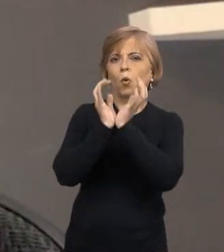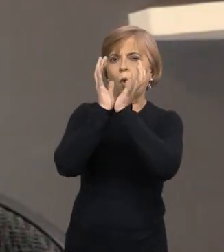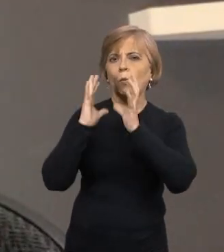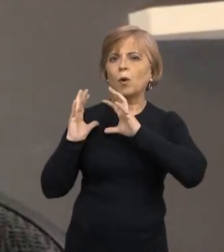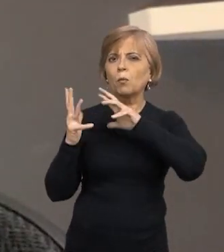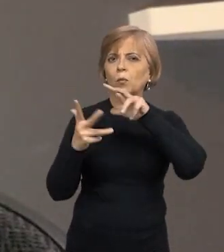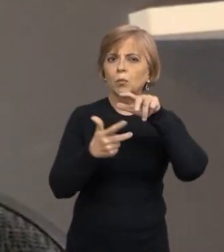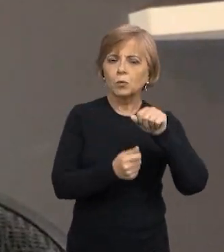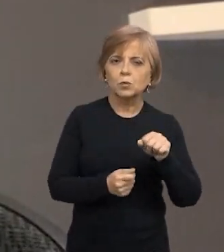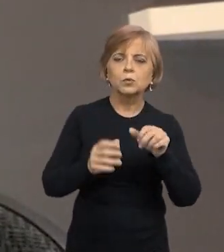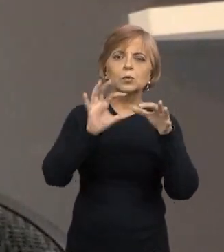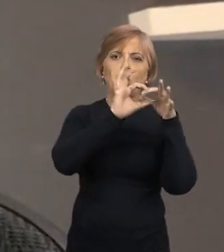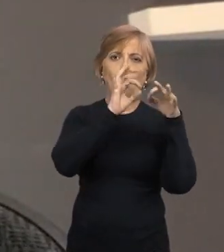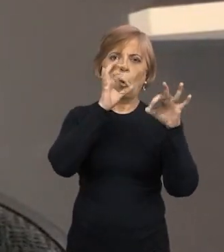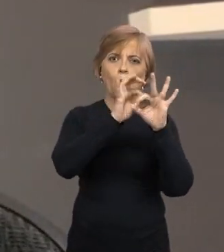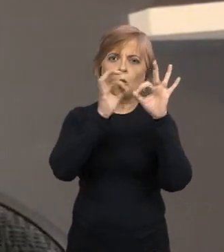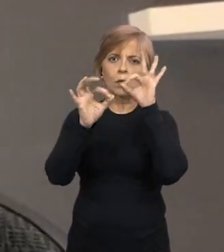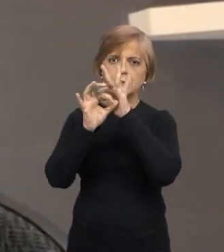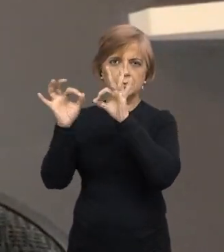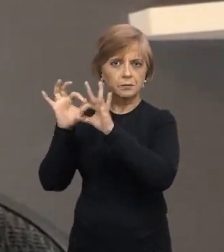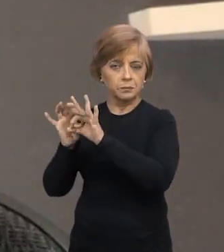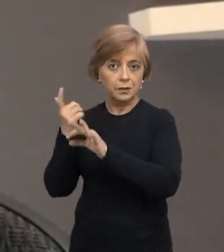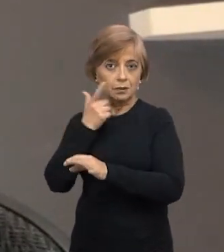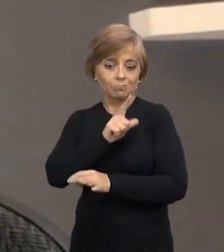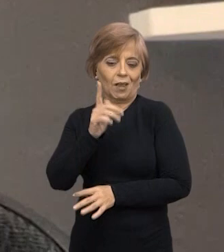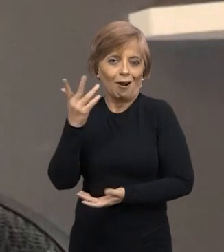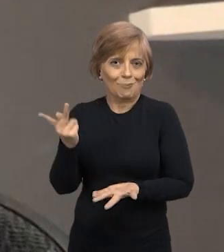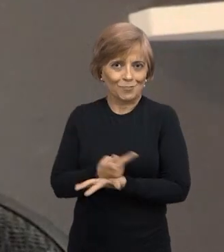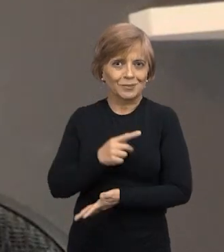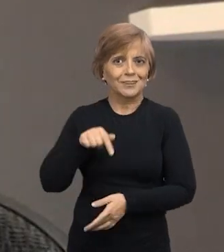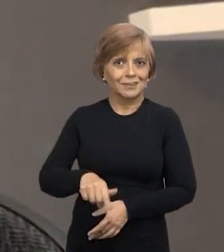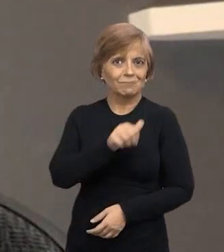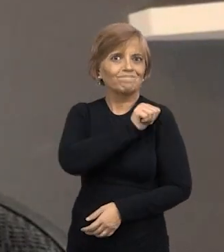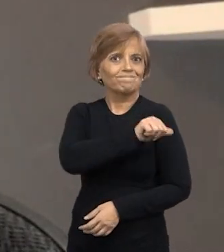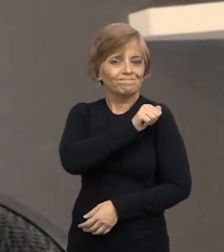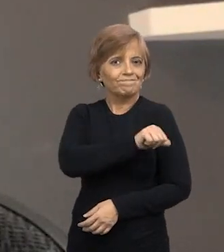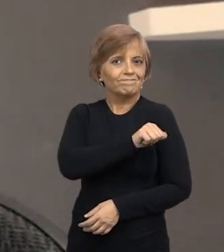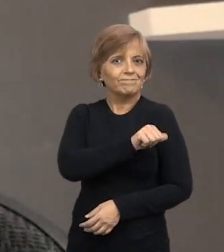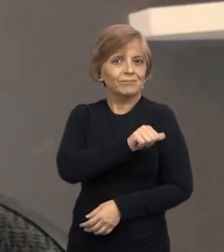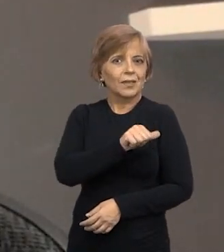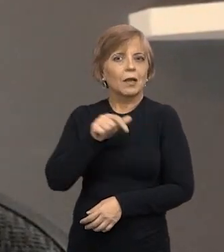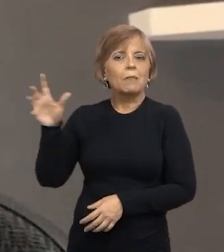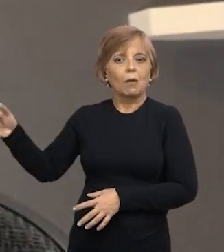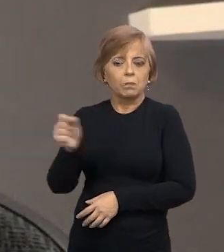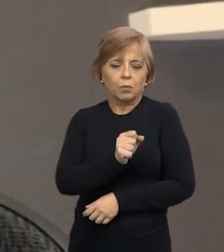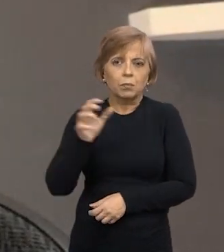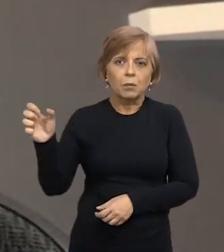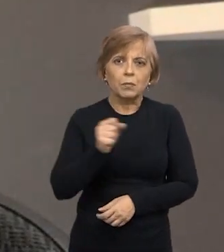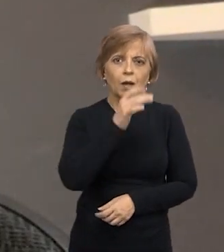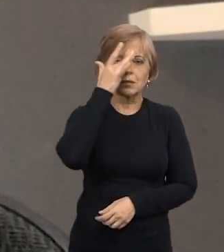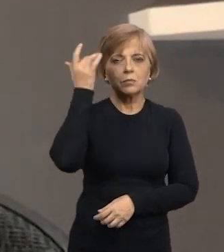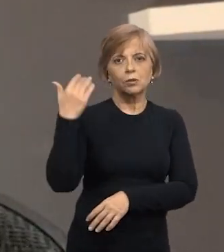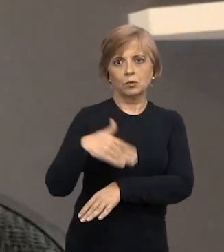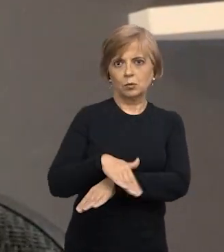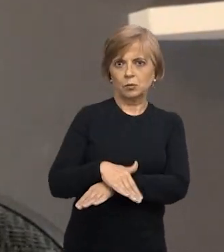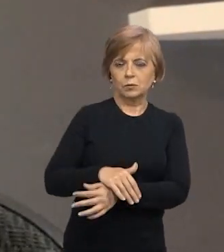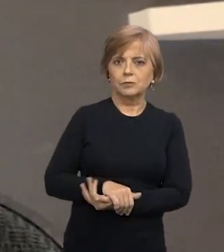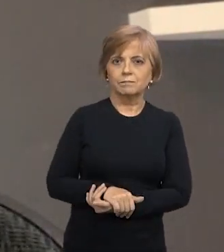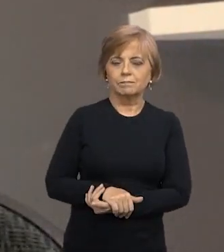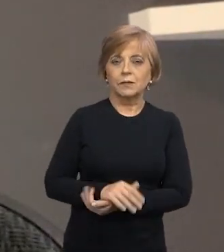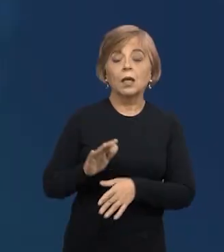Mundo e as Olimpíadas, houve um movimento de retirada das pessoas das ruas. E então